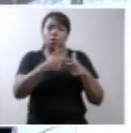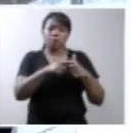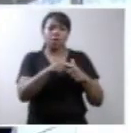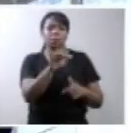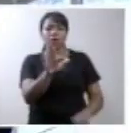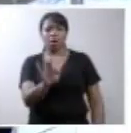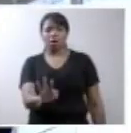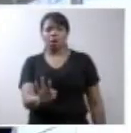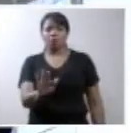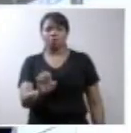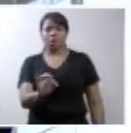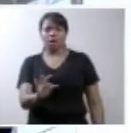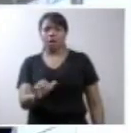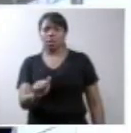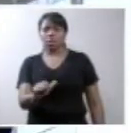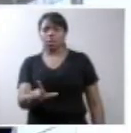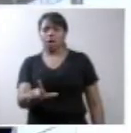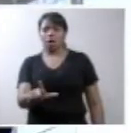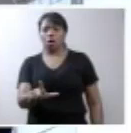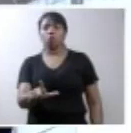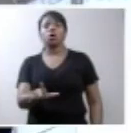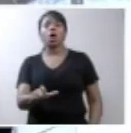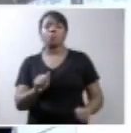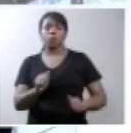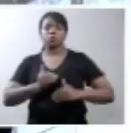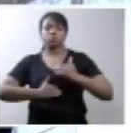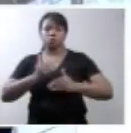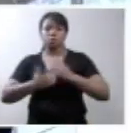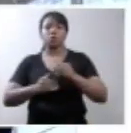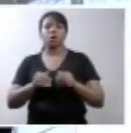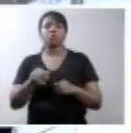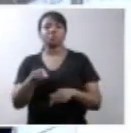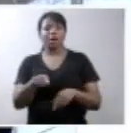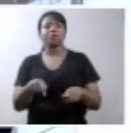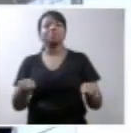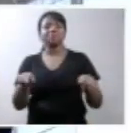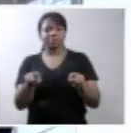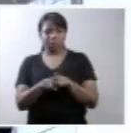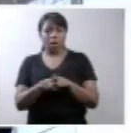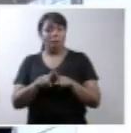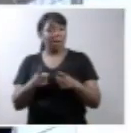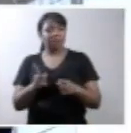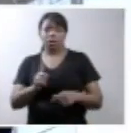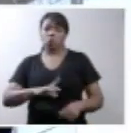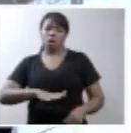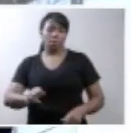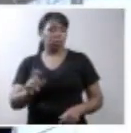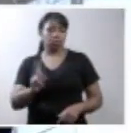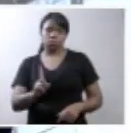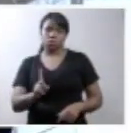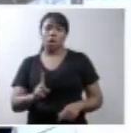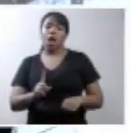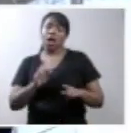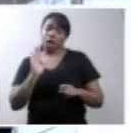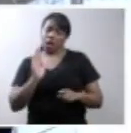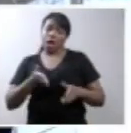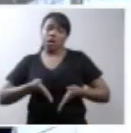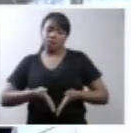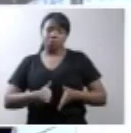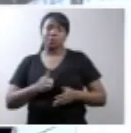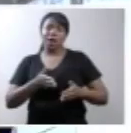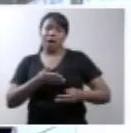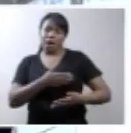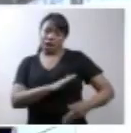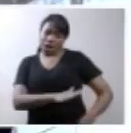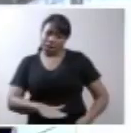viabilidade fetal e aí então interromper Aí sim interromper a gravidez já não é mais aborto porque a criança já